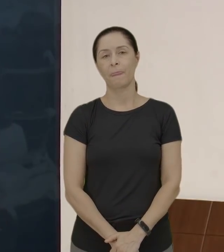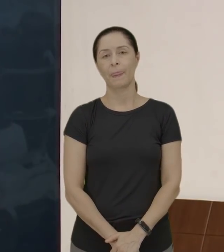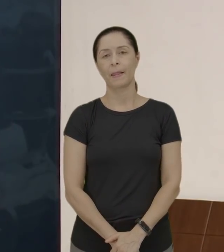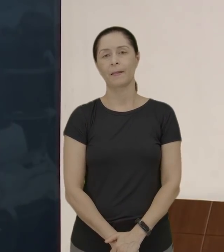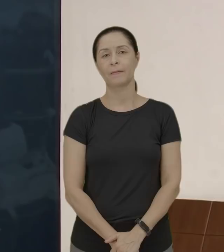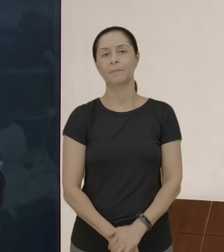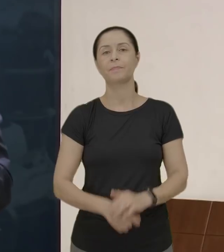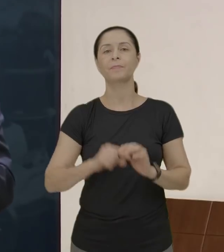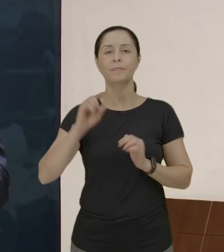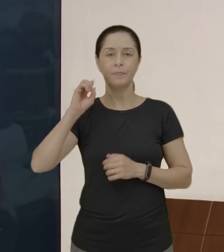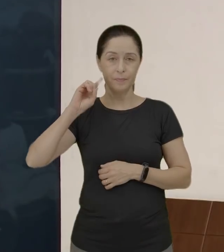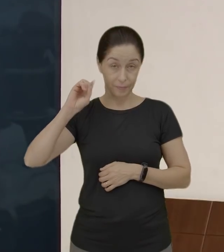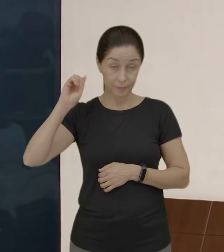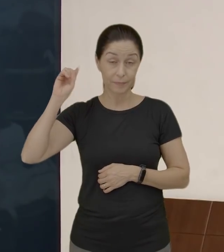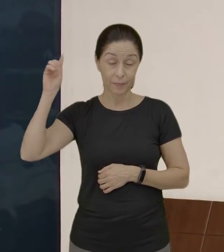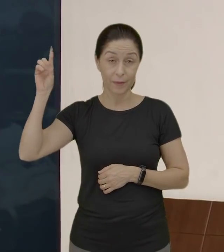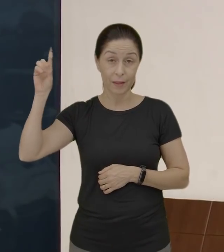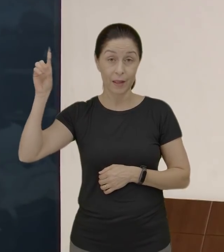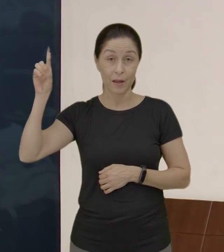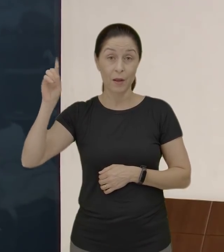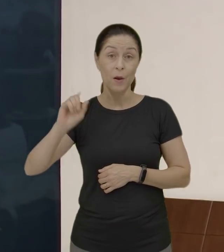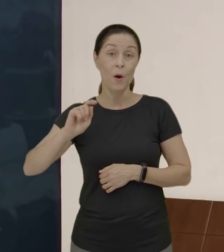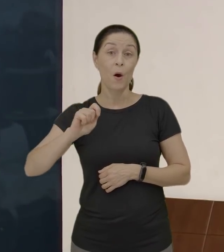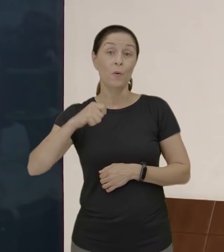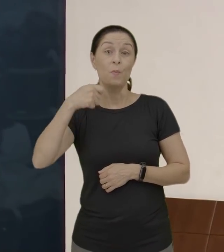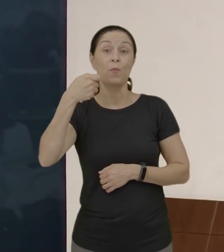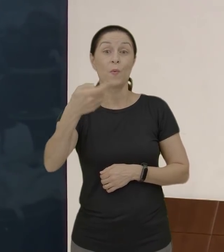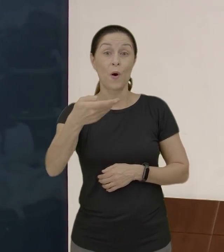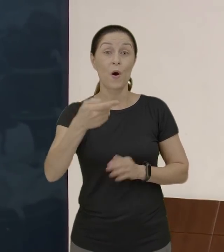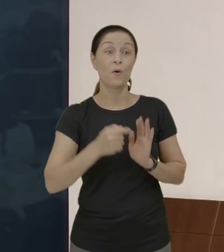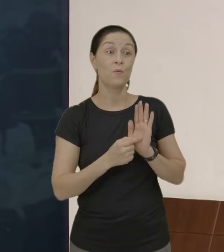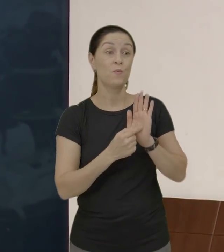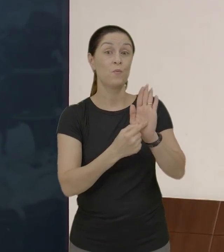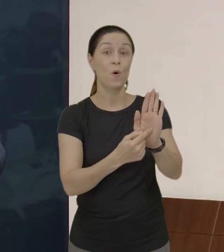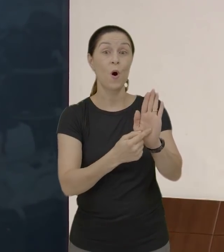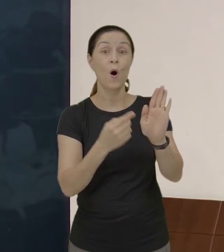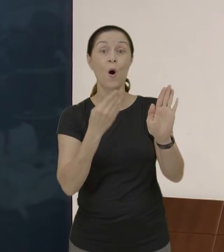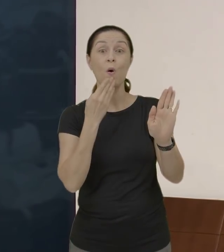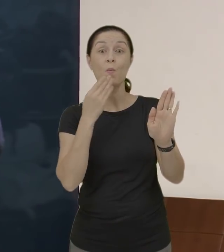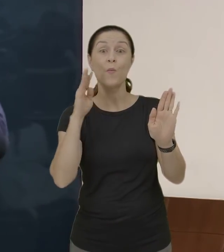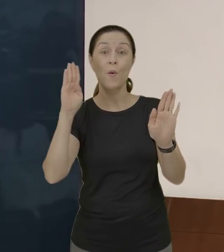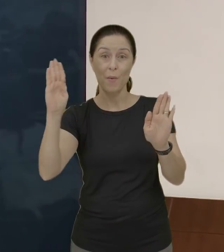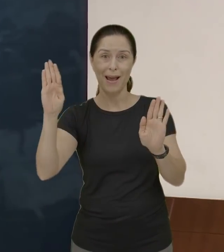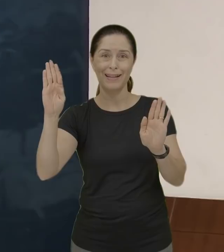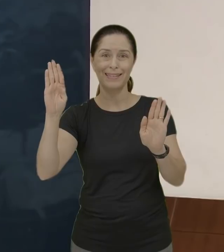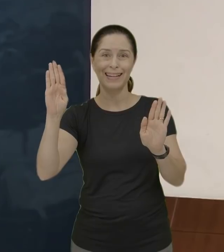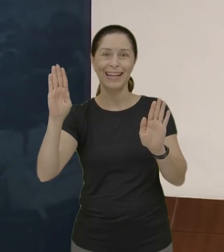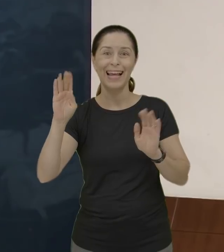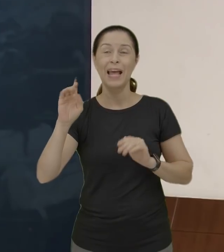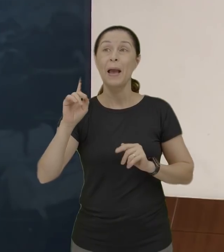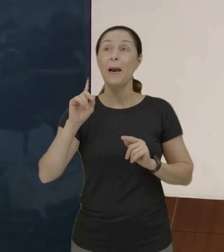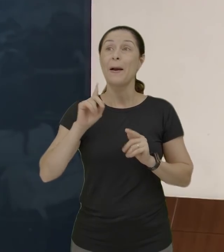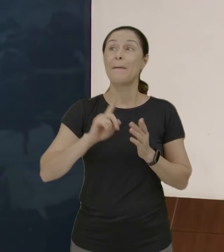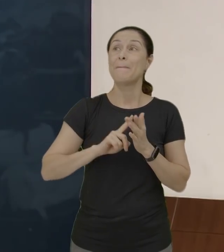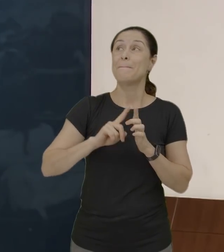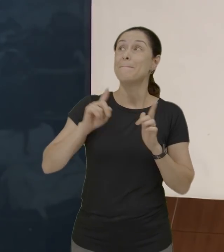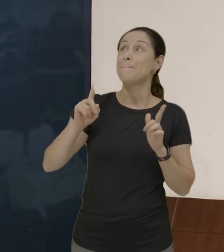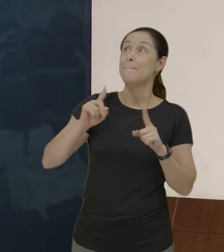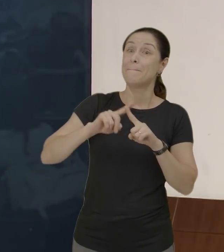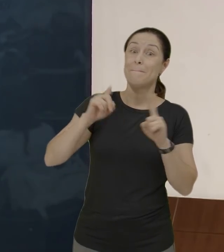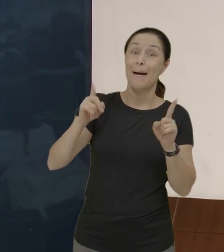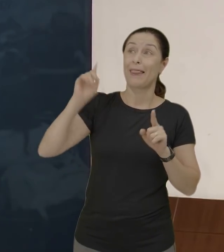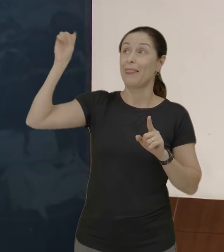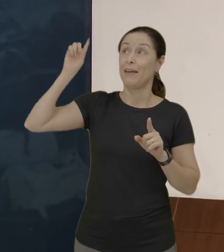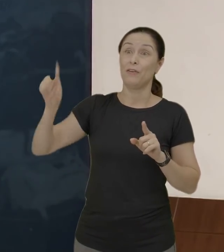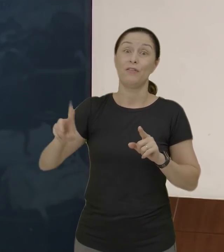Então Deus deu a promessa, e a promessa já é imutável, mas Deus quer fortalecer ainda mais, dar mais